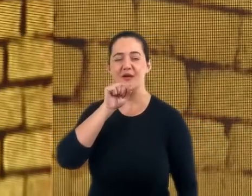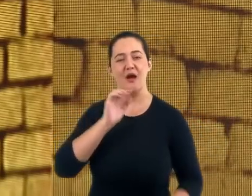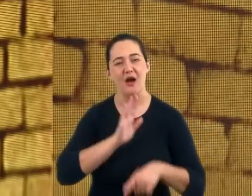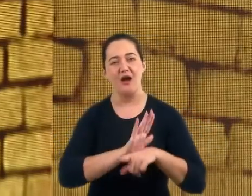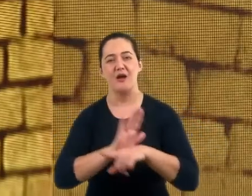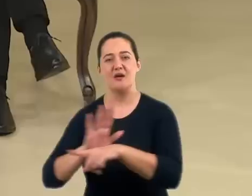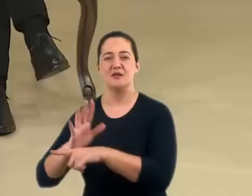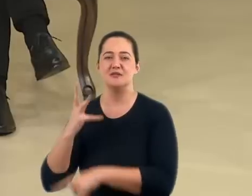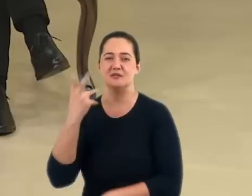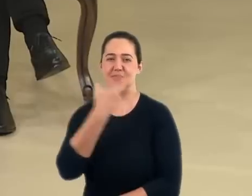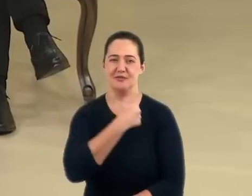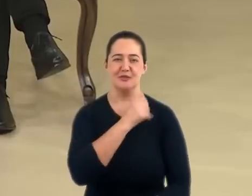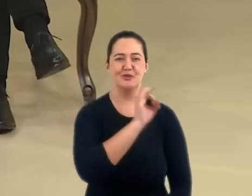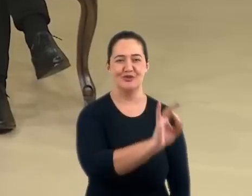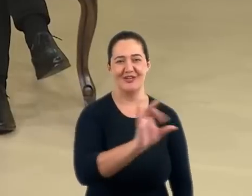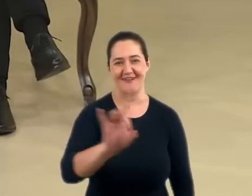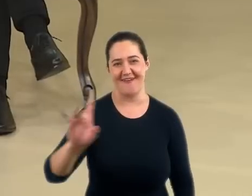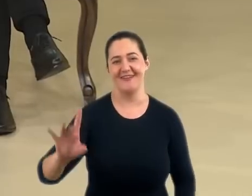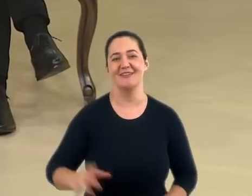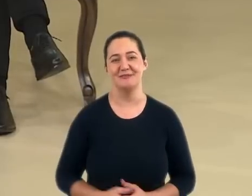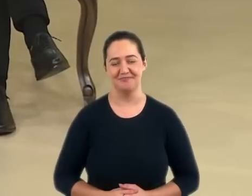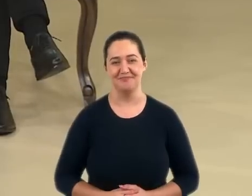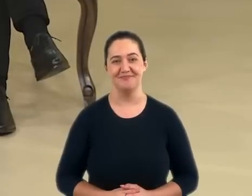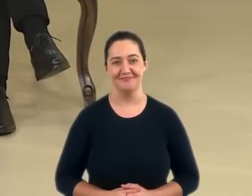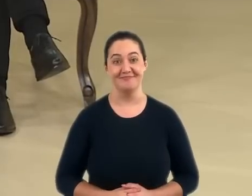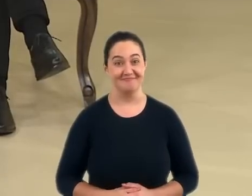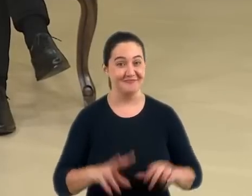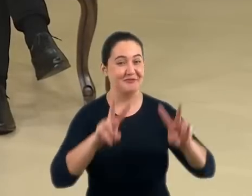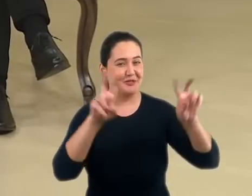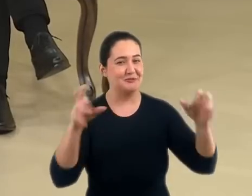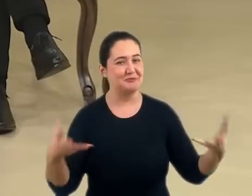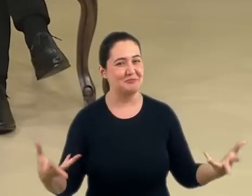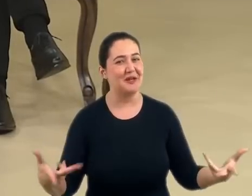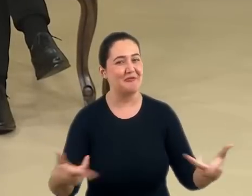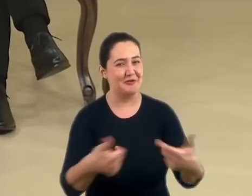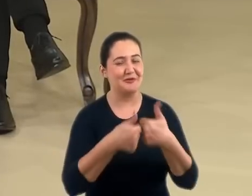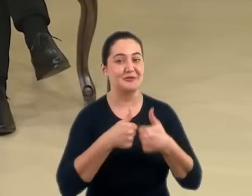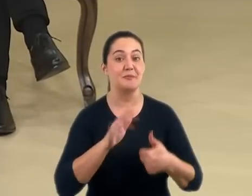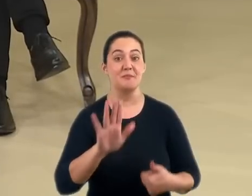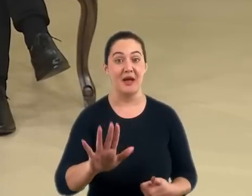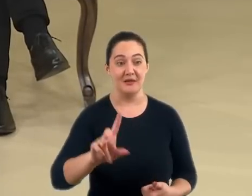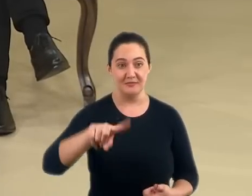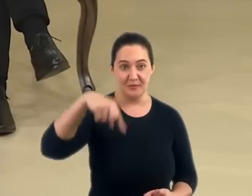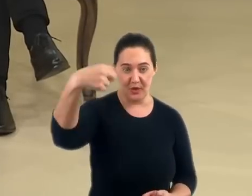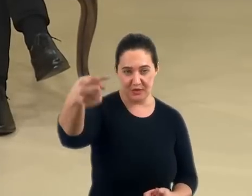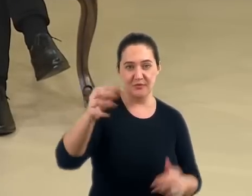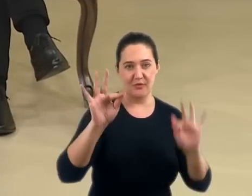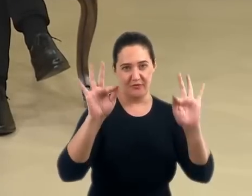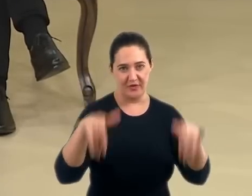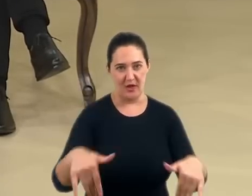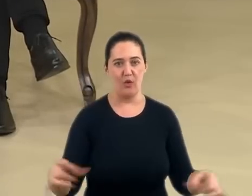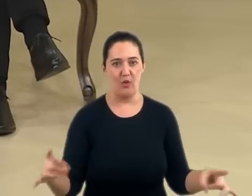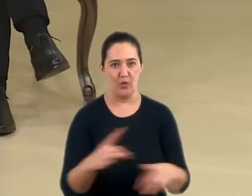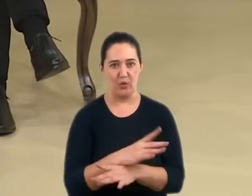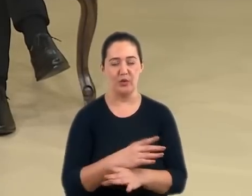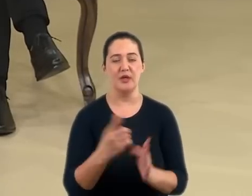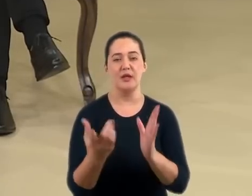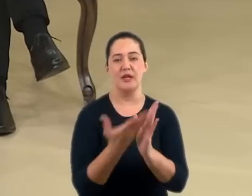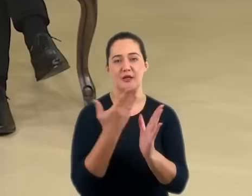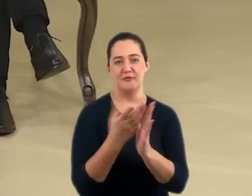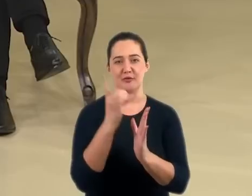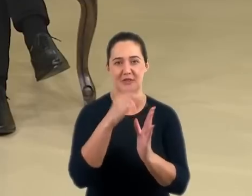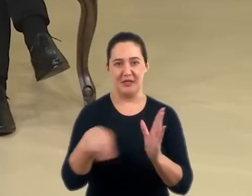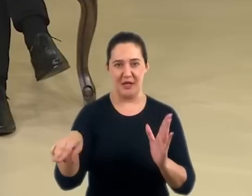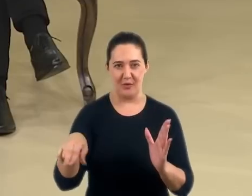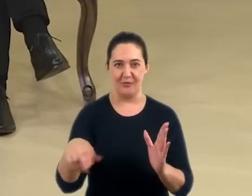nós. Isto é um assunto maravilhoso. Mas semana que vem eu quero concluir o livro de Daniel com você. Portanto, não perca o nosso